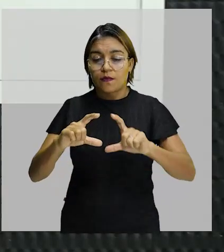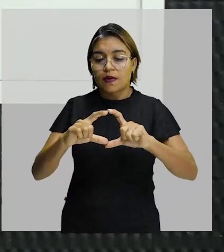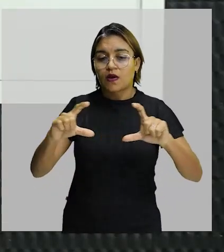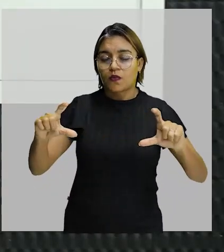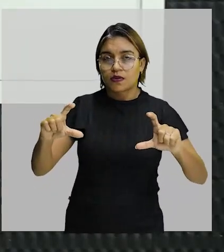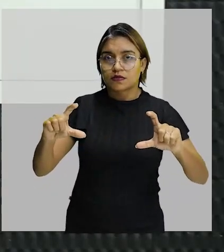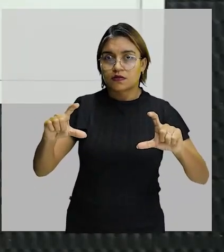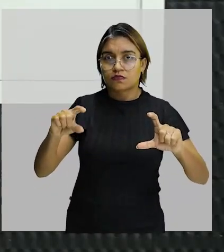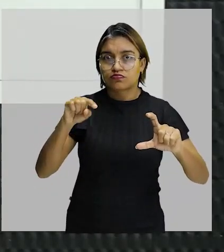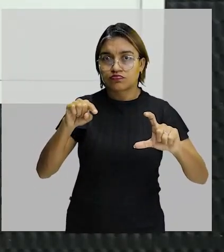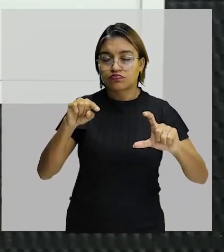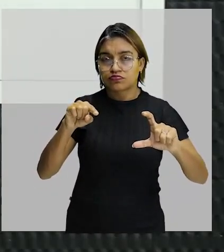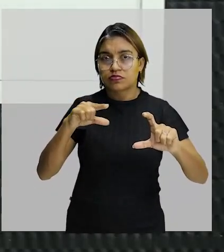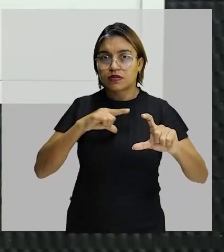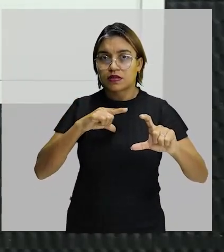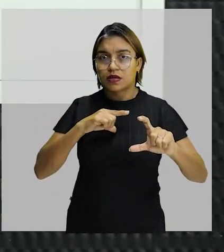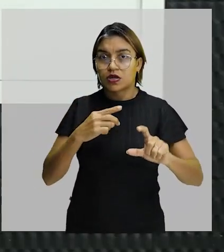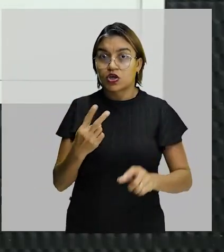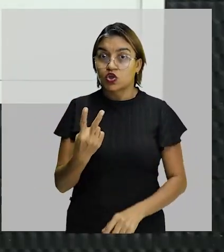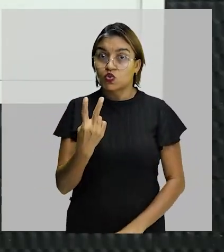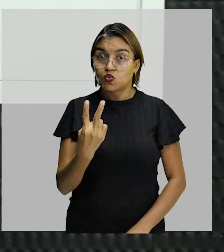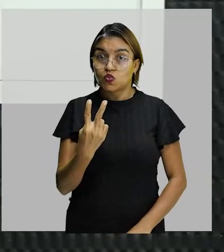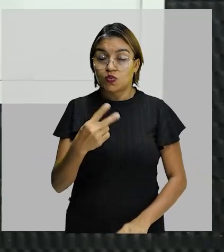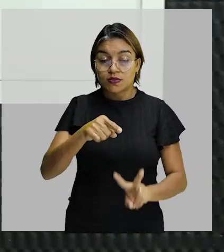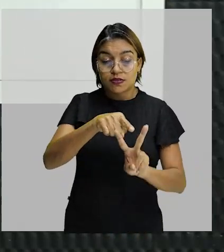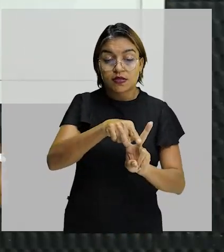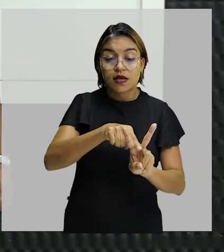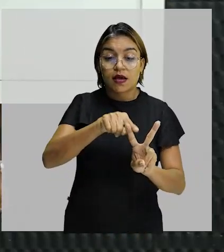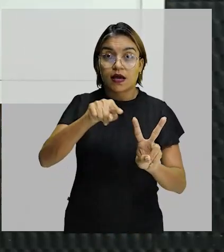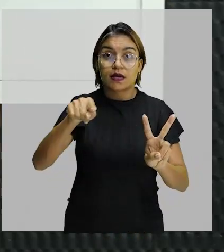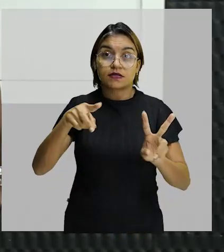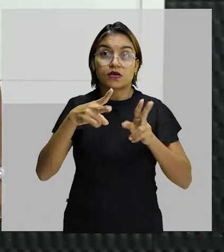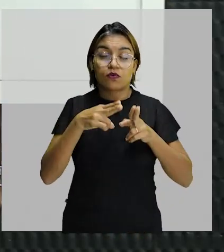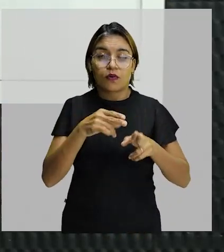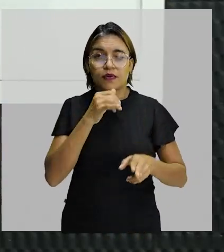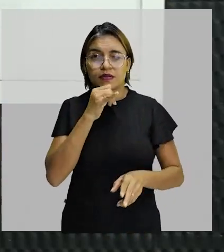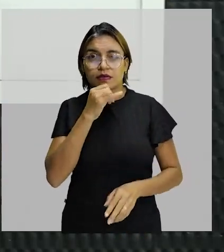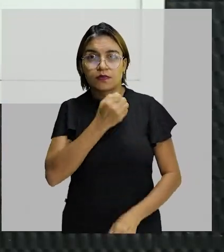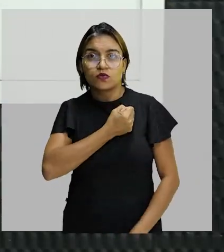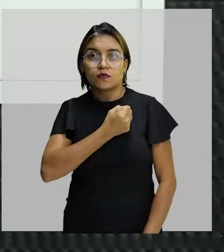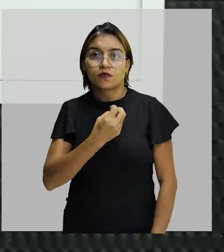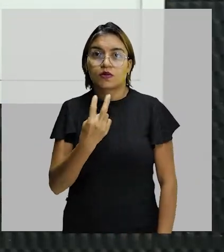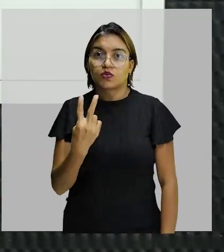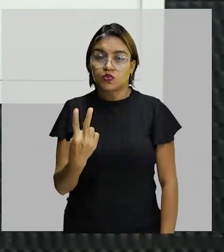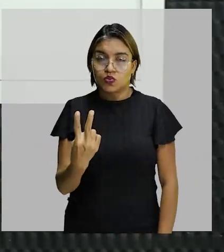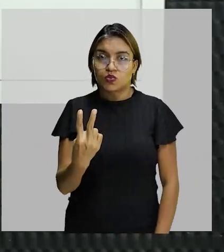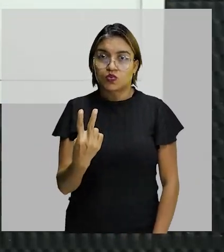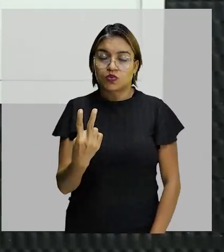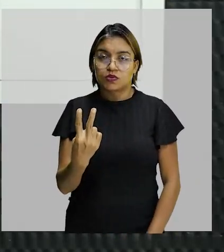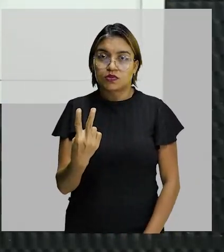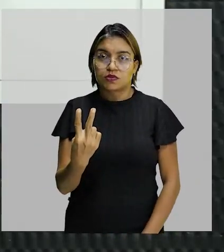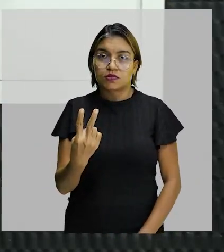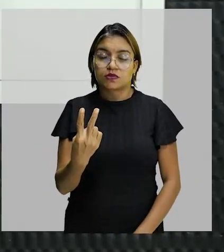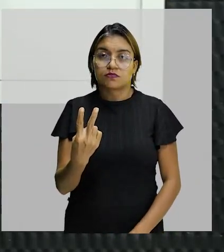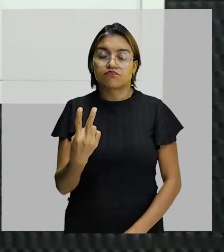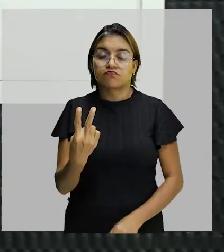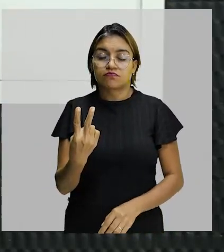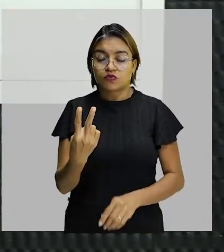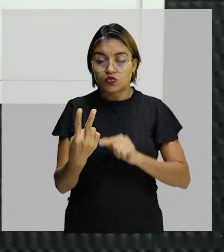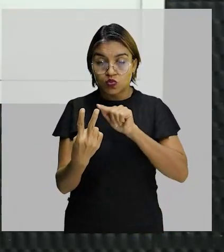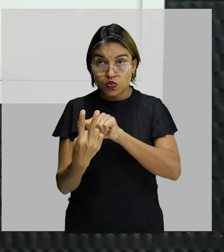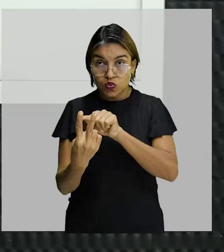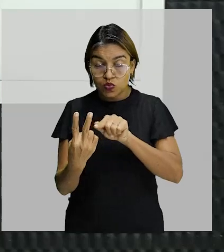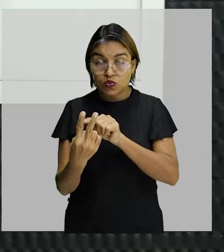algébrica tiver duas raízes iguais, então, por exemplo, tem o número 2, que ele é duas vezes raiz de uma equação.